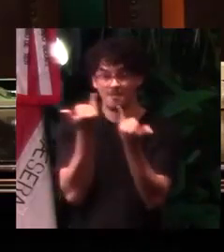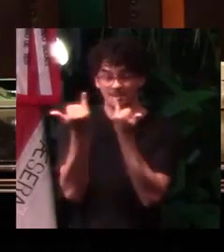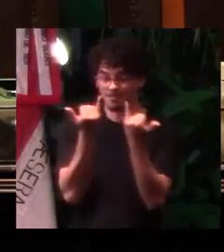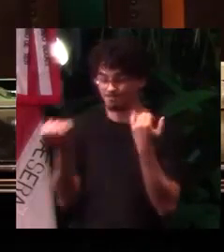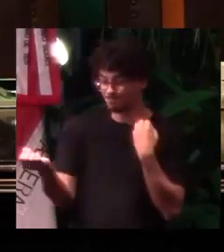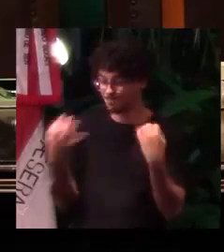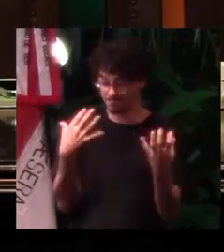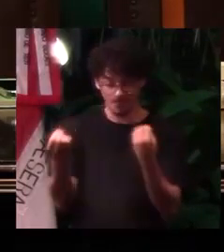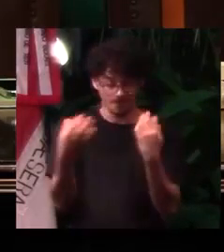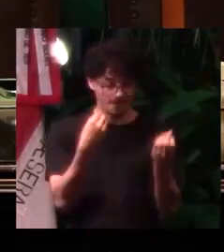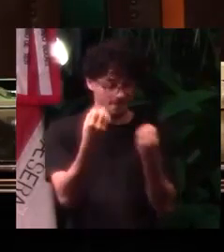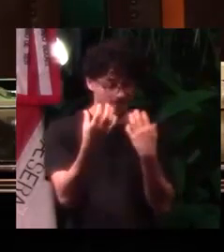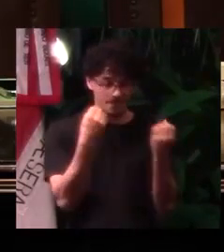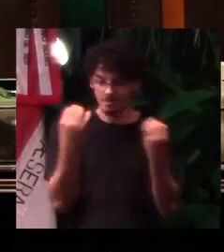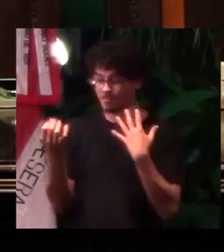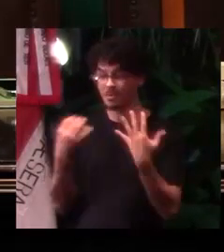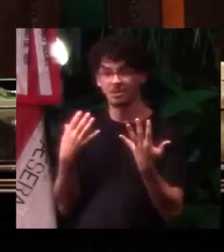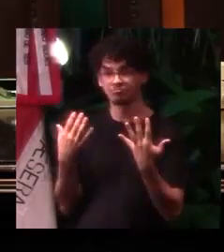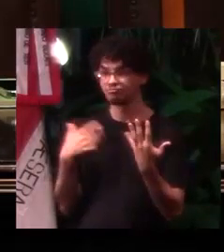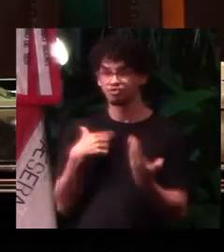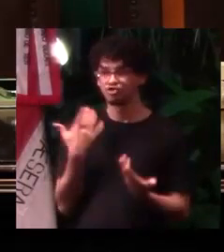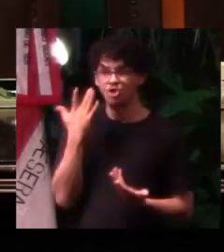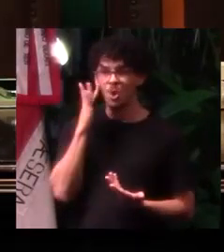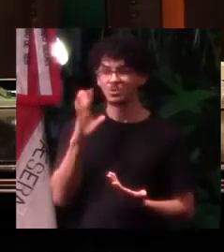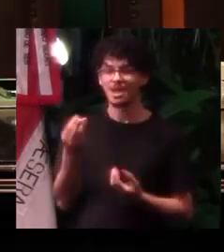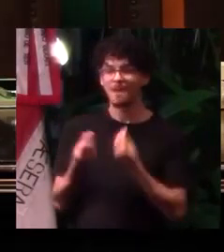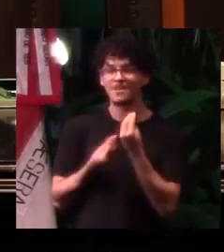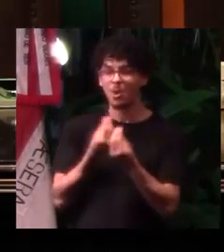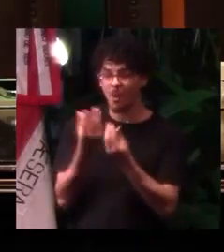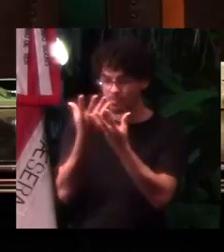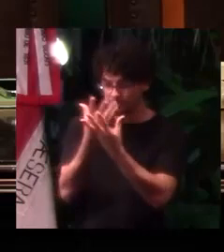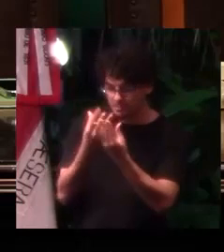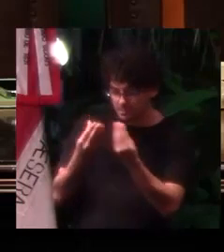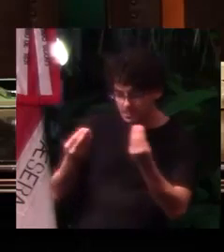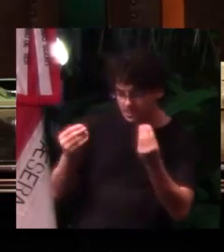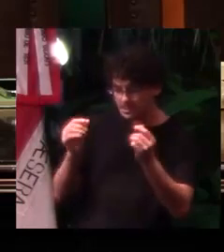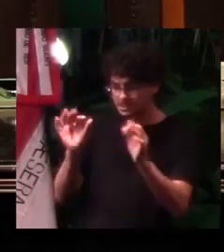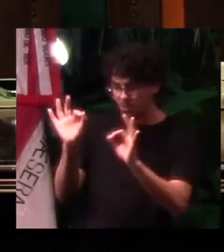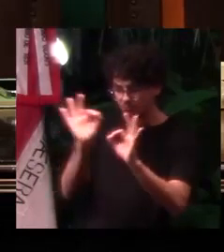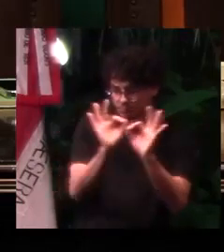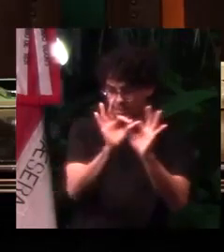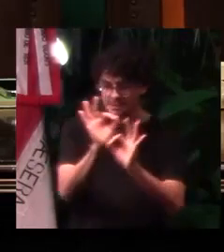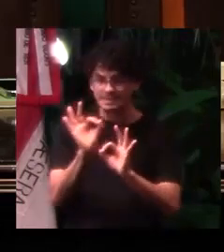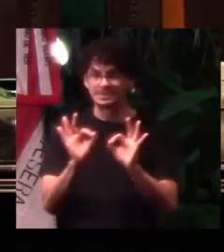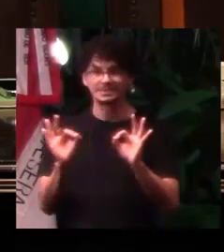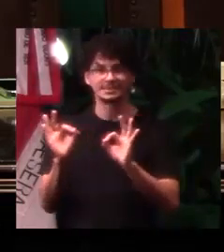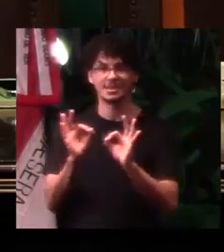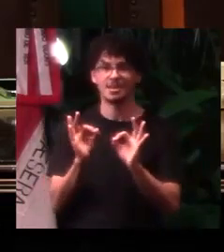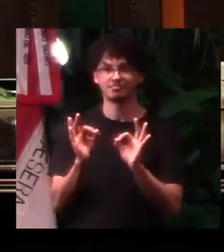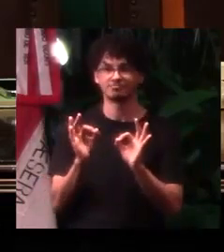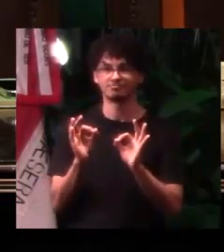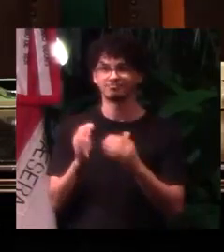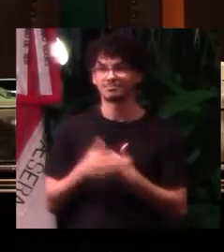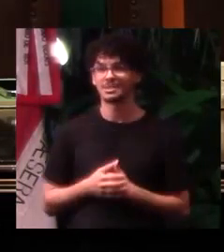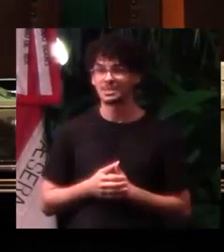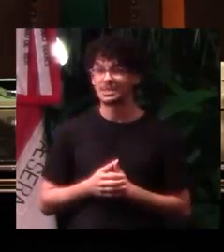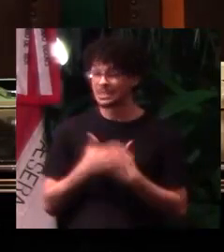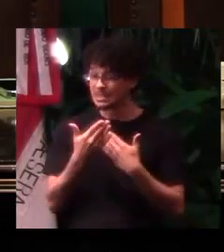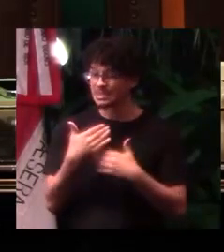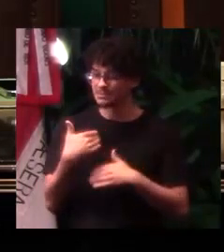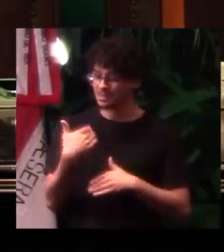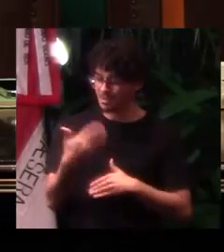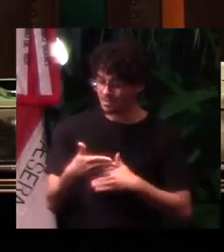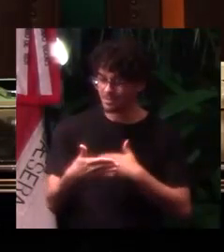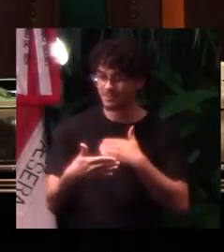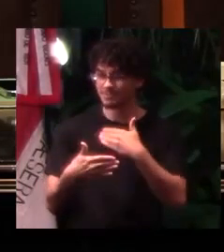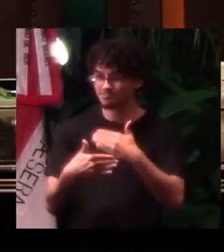que não sabemos como fazer o liame entre elas. Não é? E que a cada vez